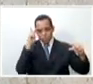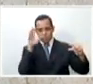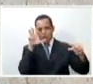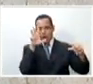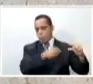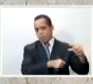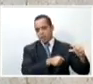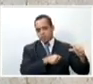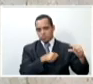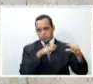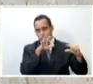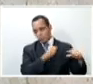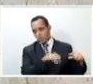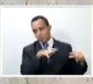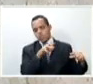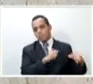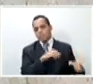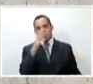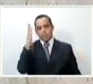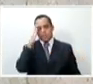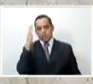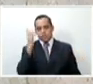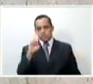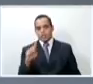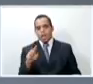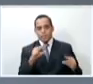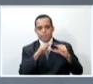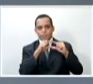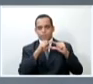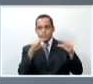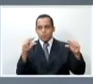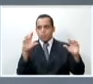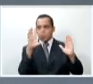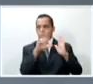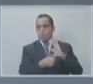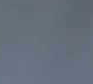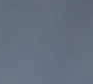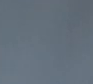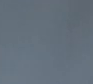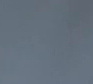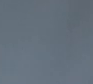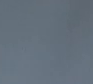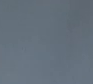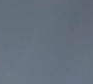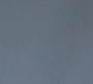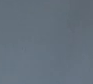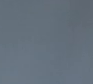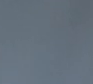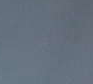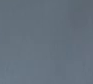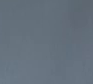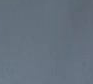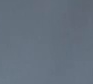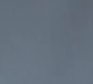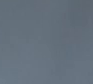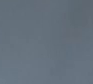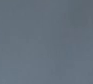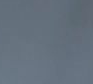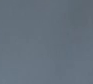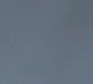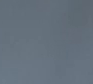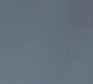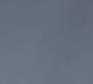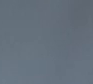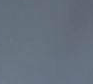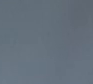pessoal não sabe como é terrível esse problema de fios e cabos de telefonia. É um problema sério, está sendo feita uma campanha para